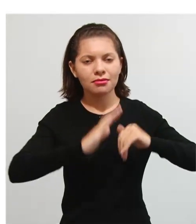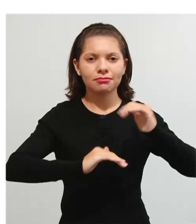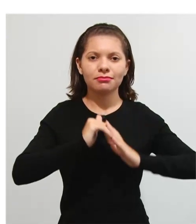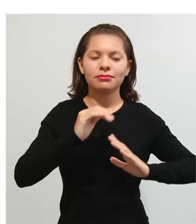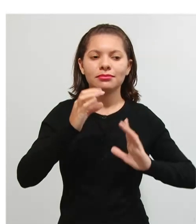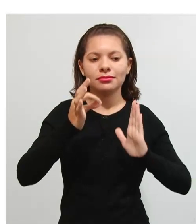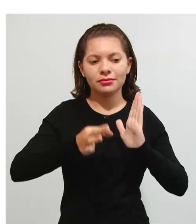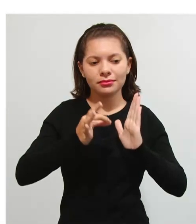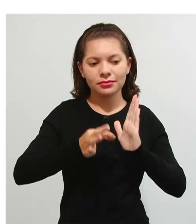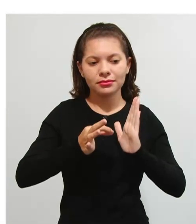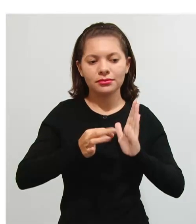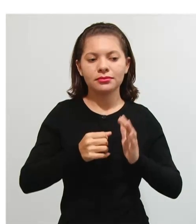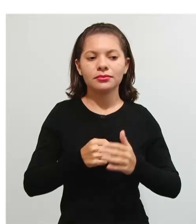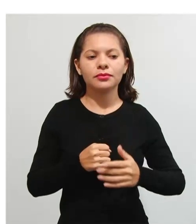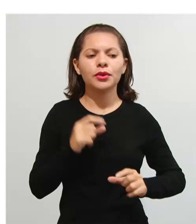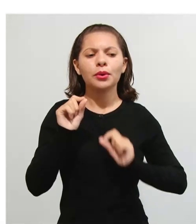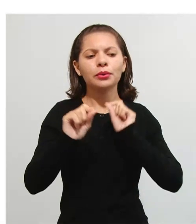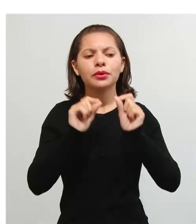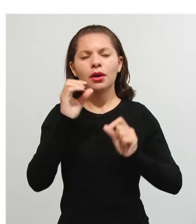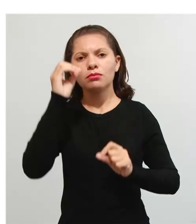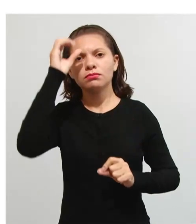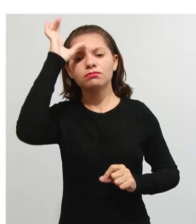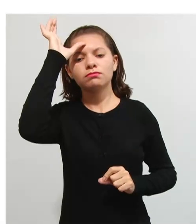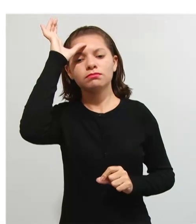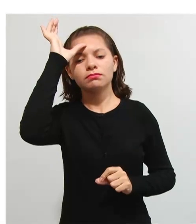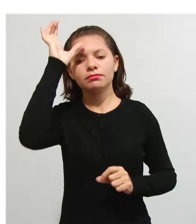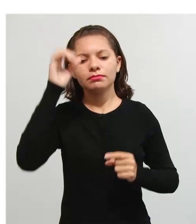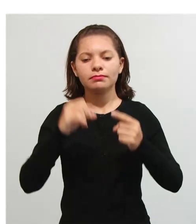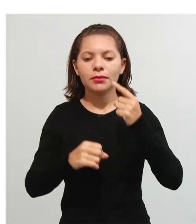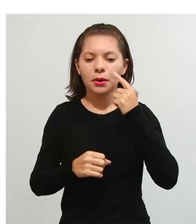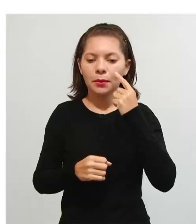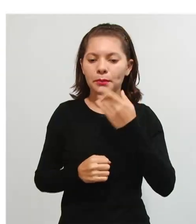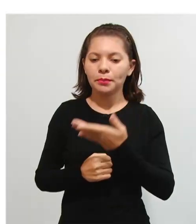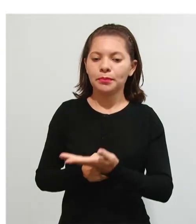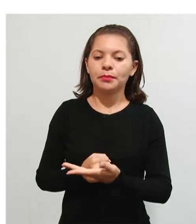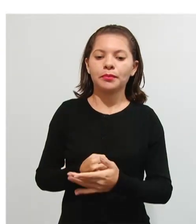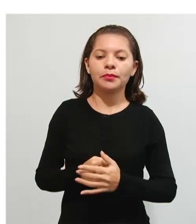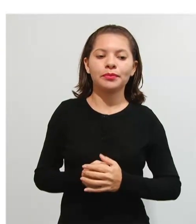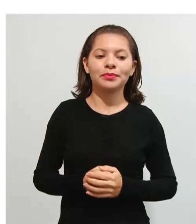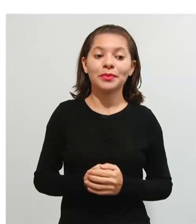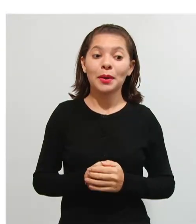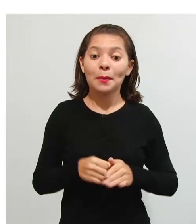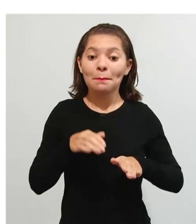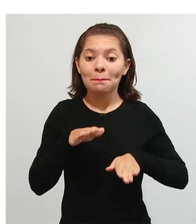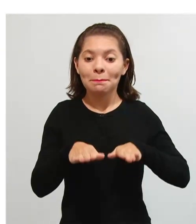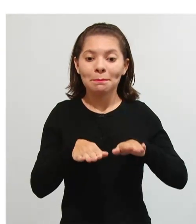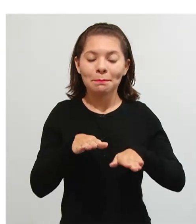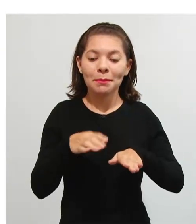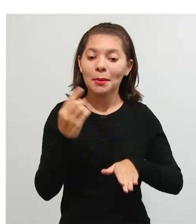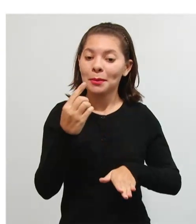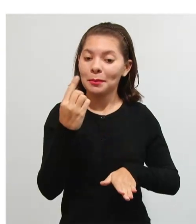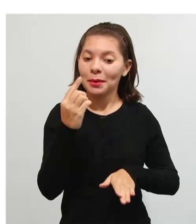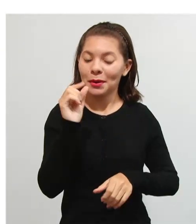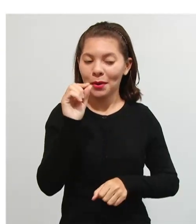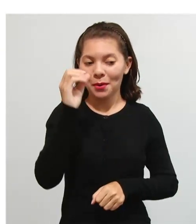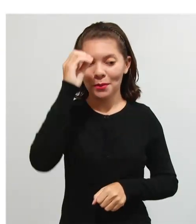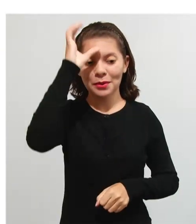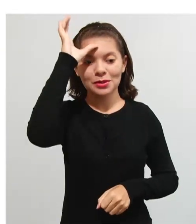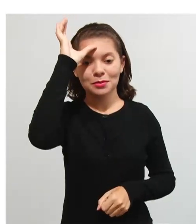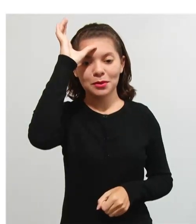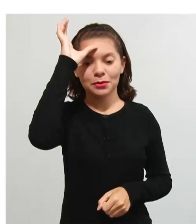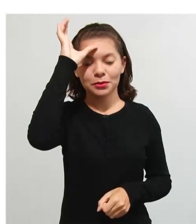né? Então, o que é o conhecimento? Primeiro pezinho da competência é o conhecimento.